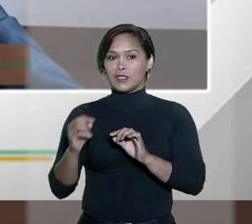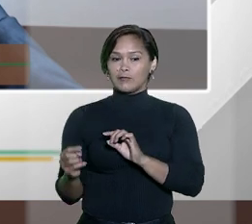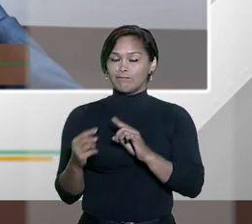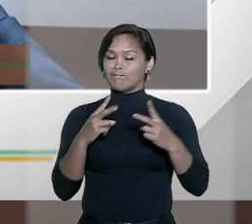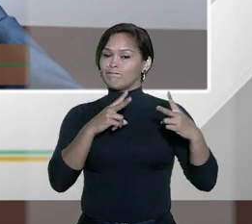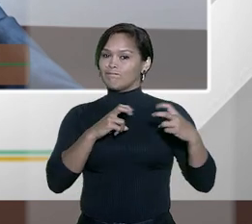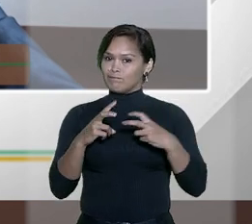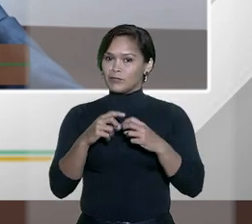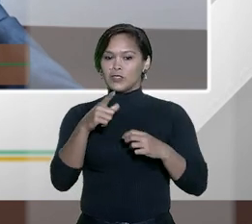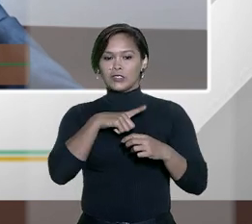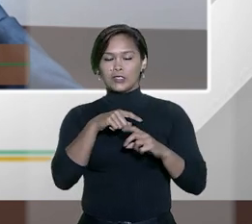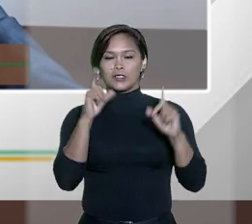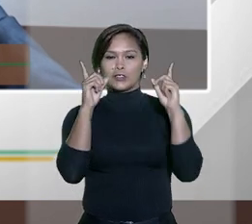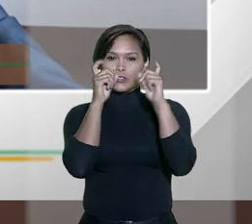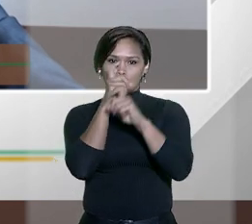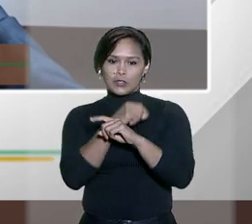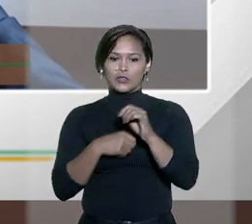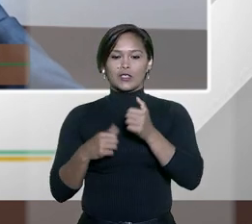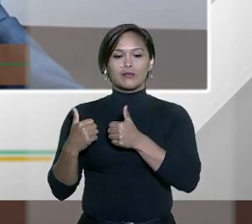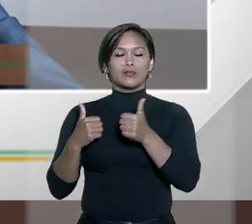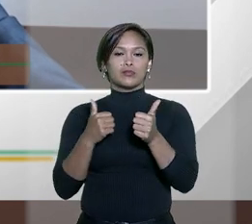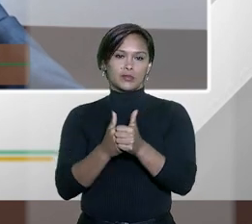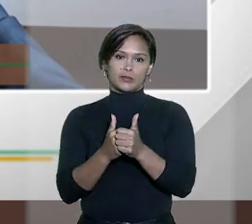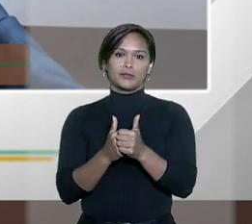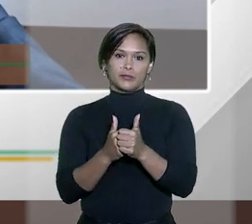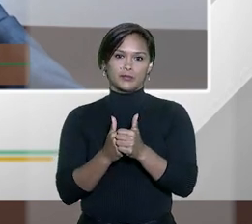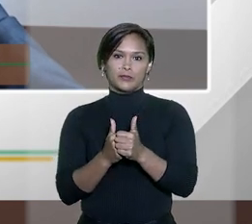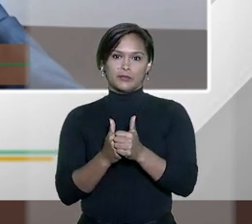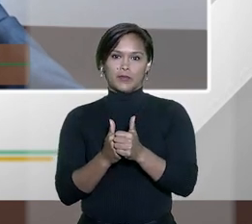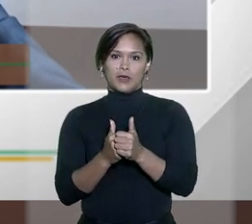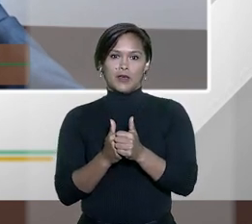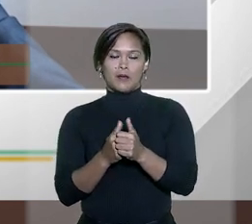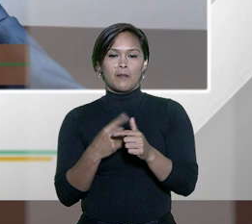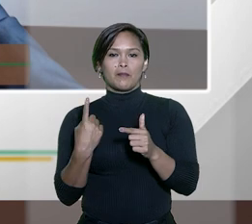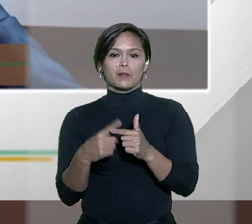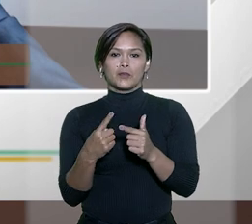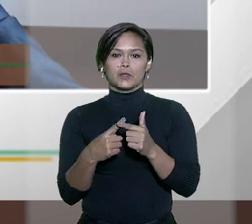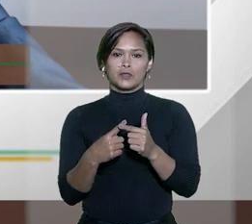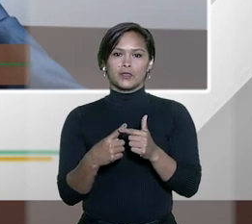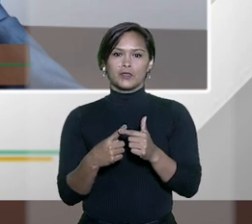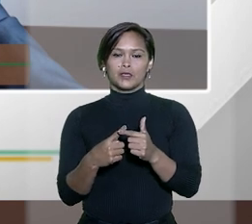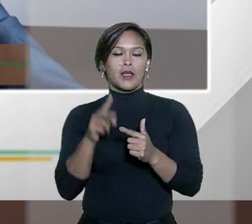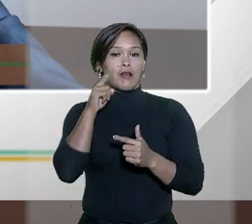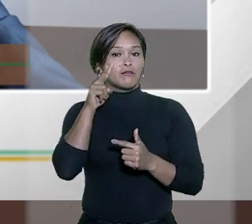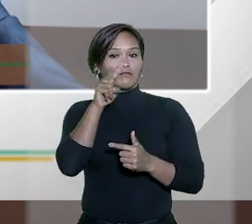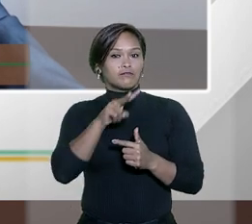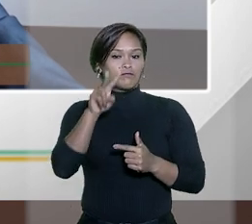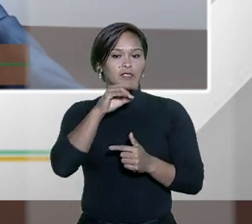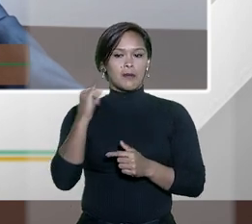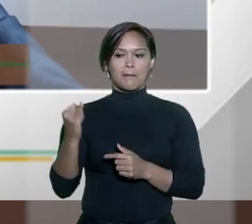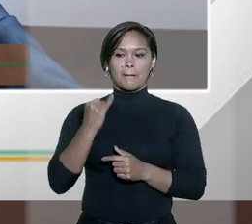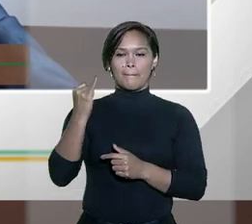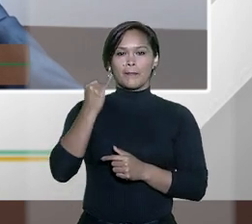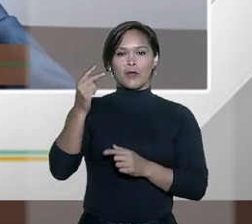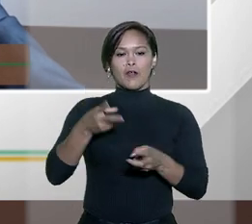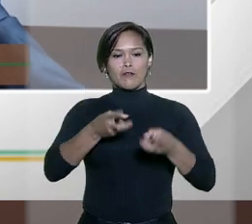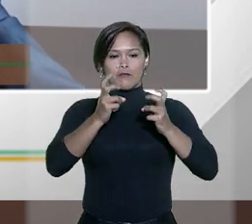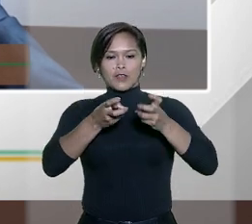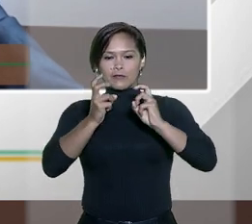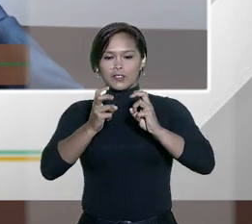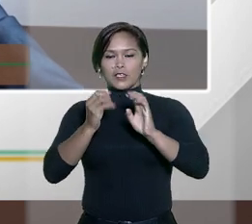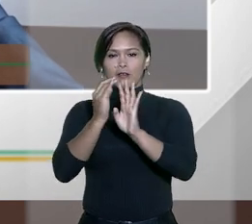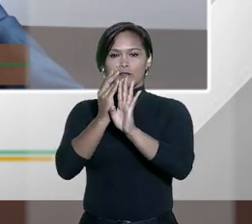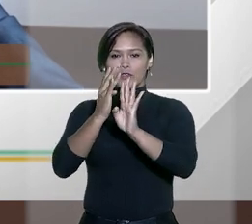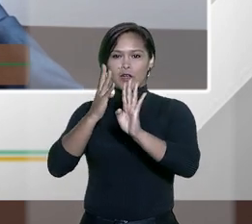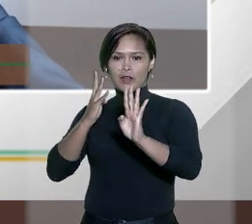né? Então a gente tem uma certa dificuldade nesse acompanhamento, pelo fato de que, enfim, é importante, né, verificar a